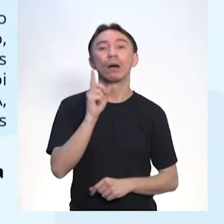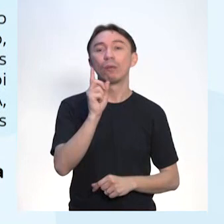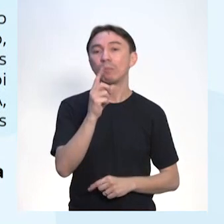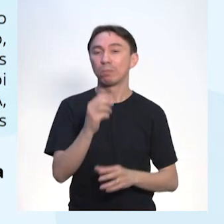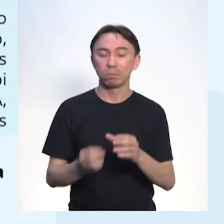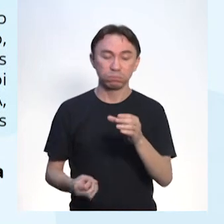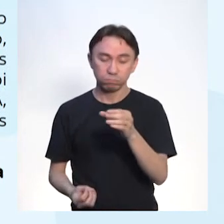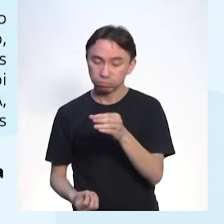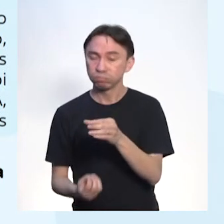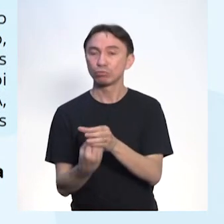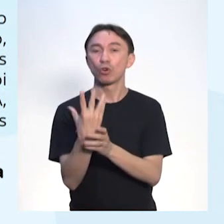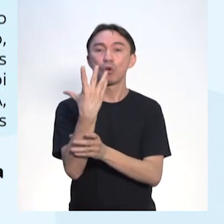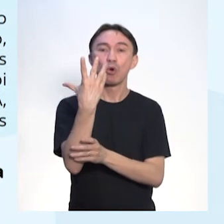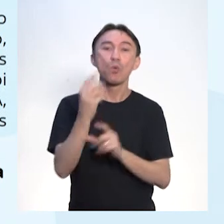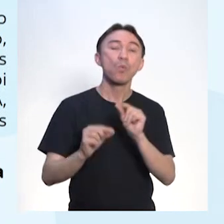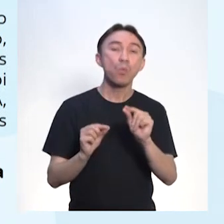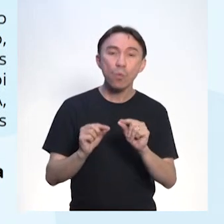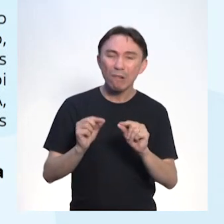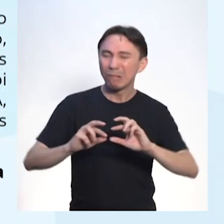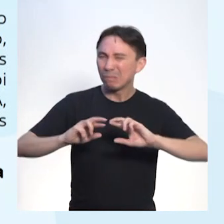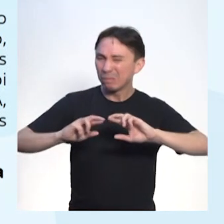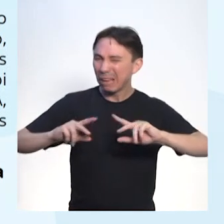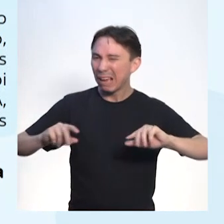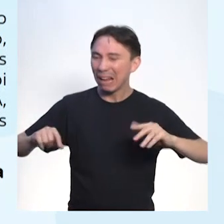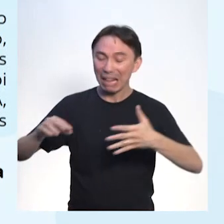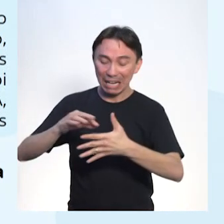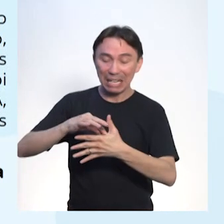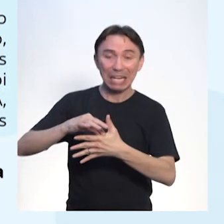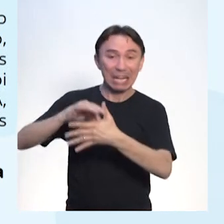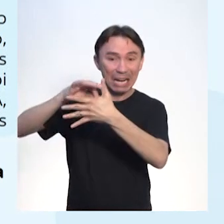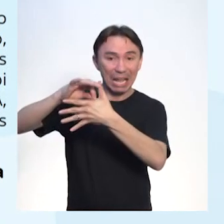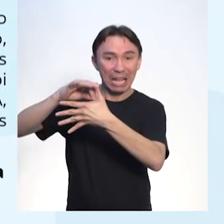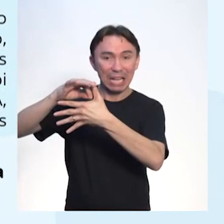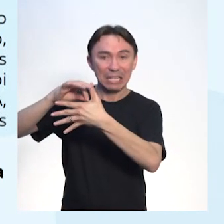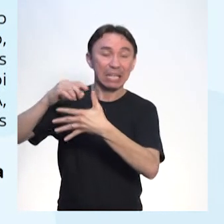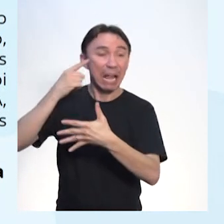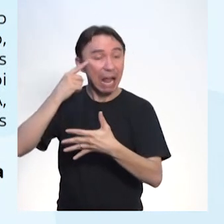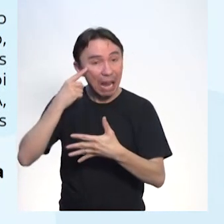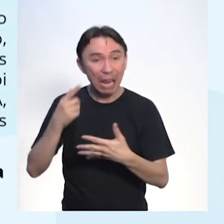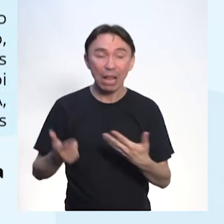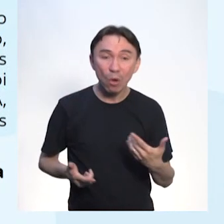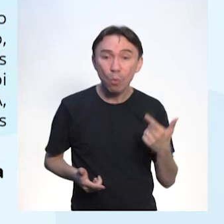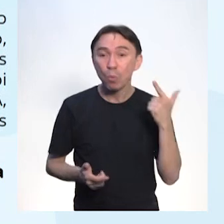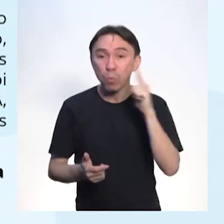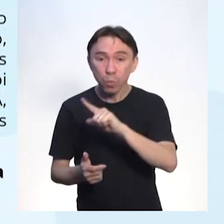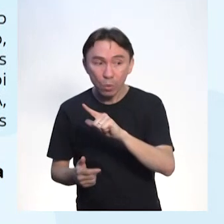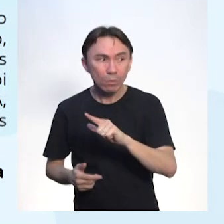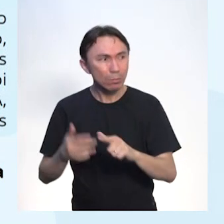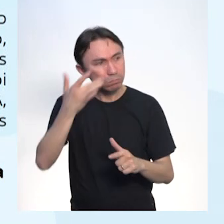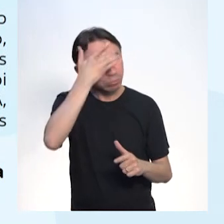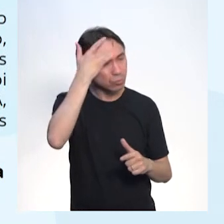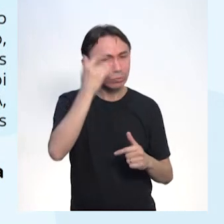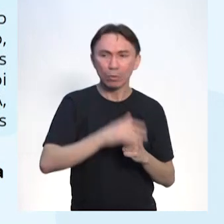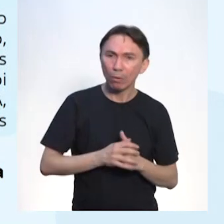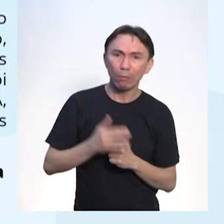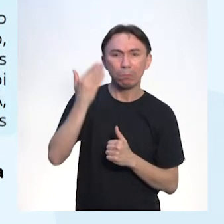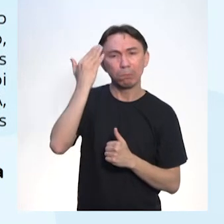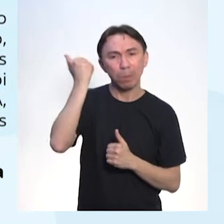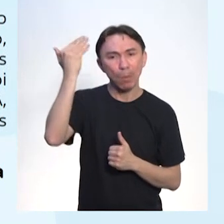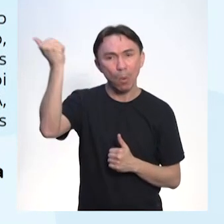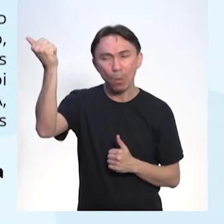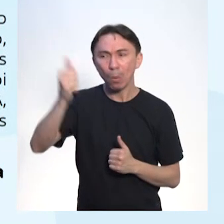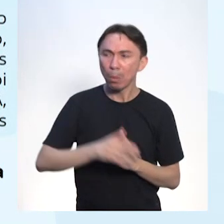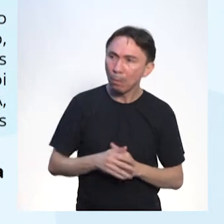de lideranças que ganharam a notoriedade perante o povo, devido